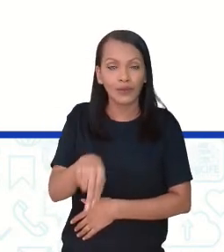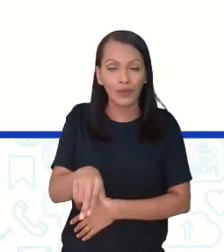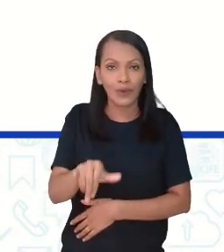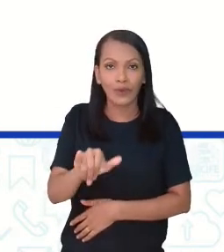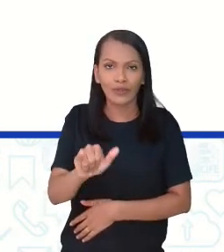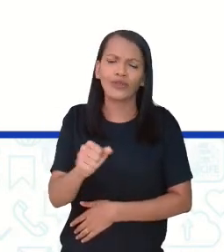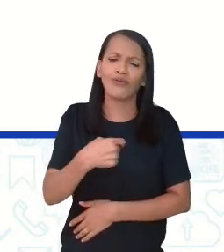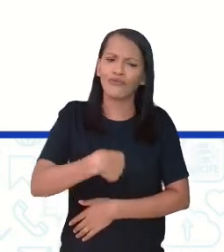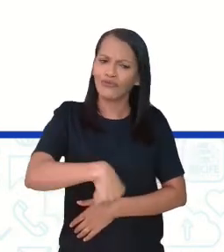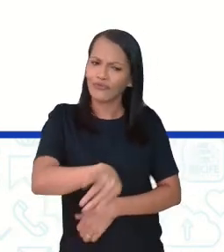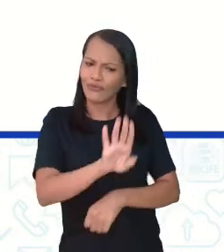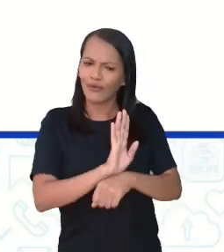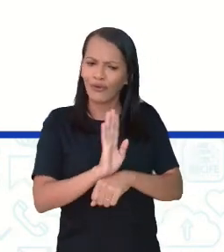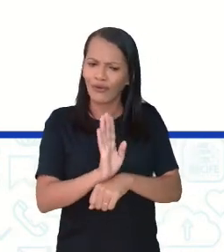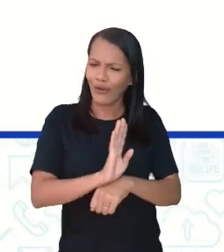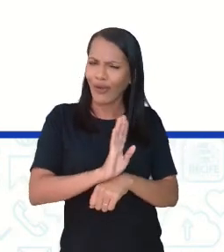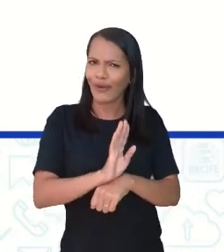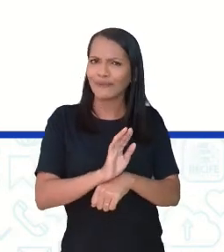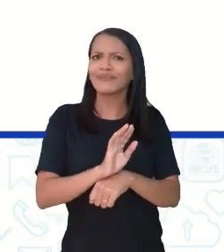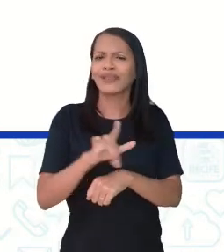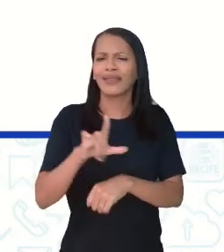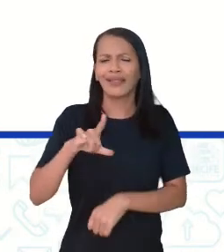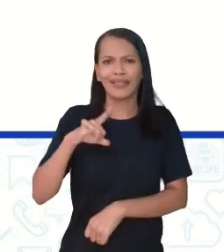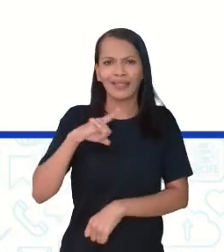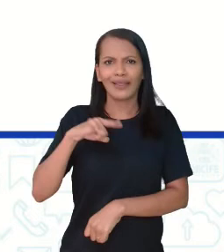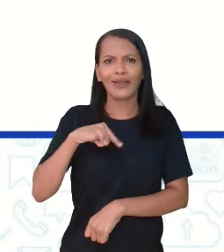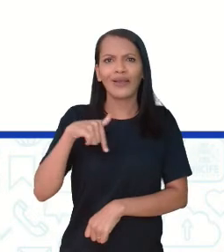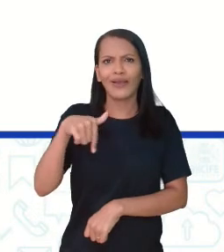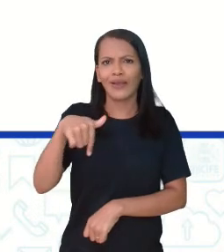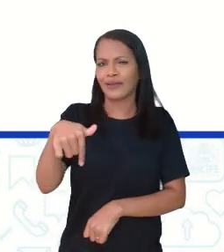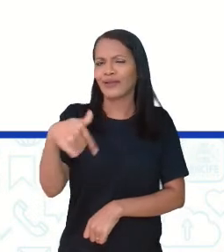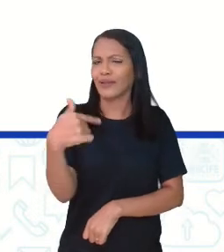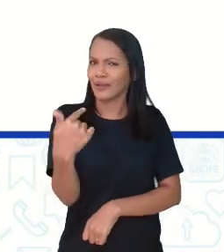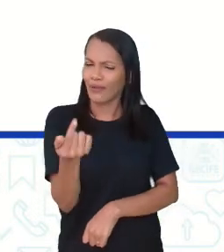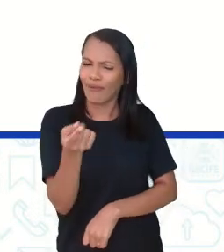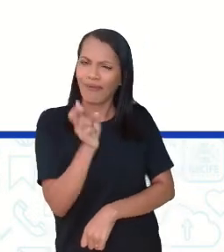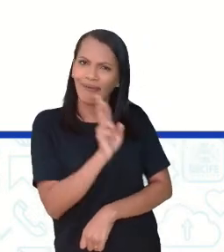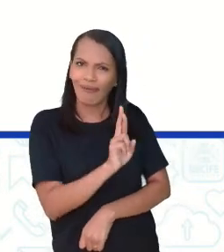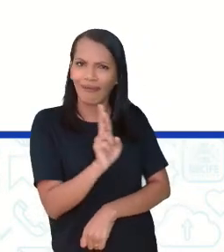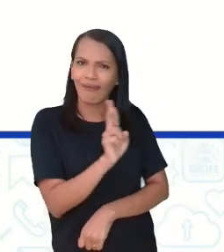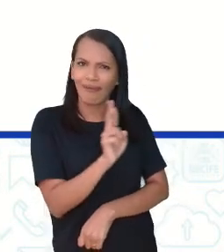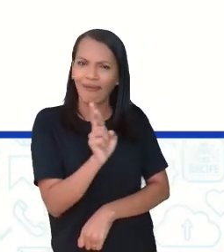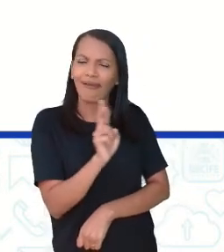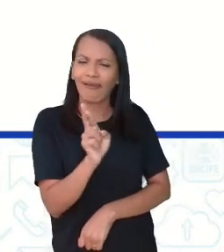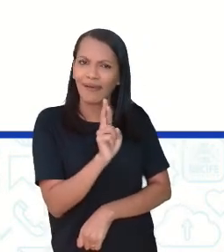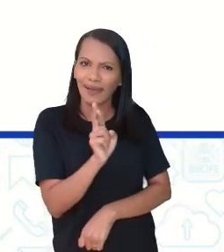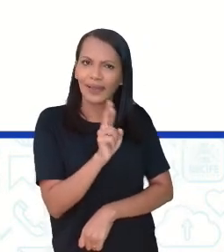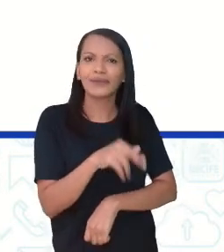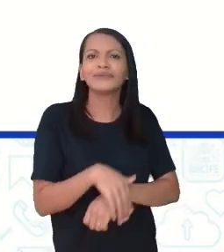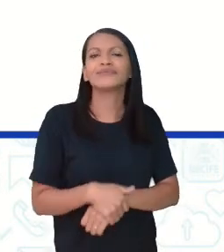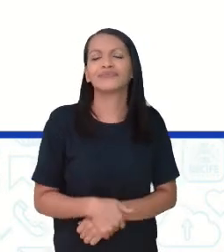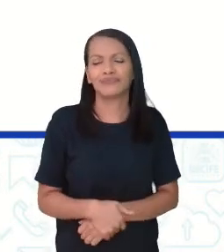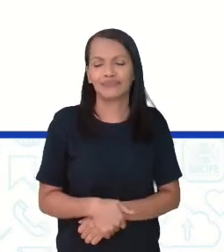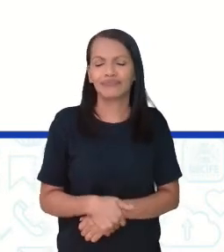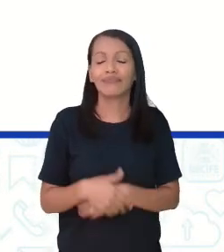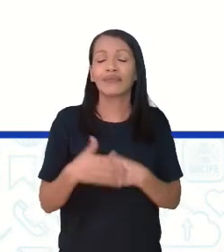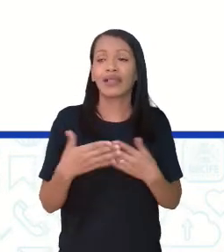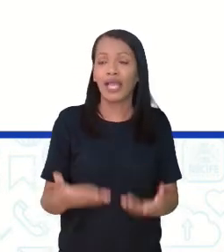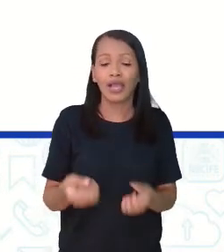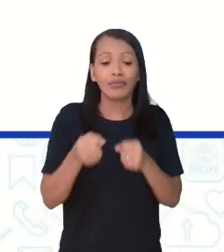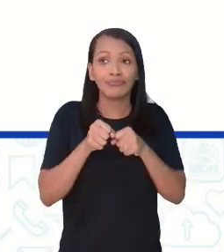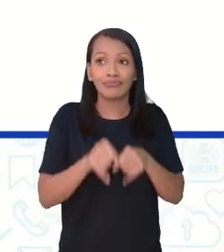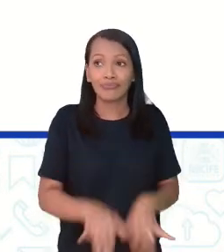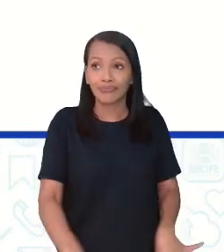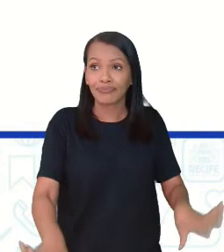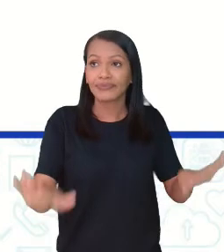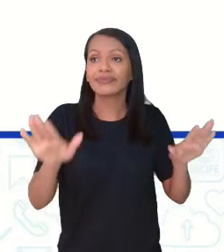R$ 72, meu Deus, é muito dinheiro, e gastou 3/8 dessa